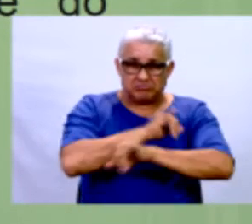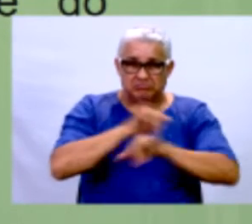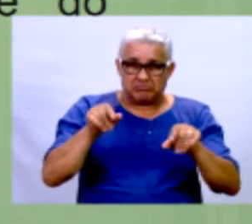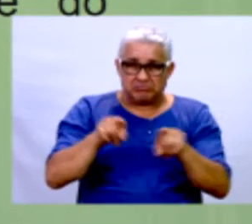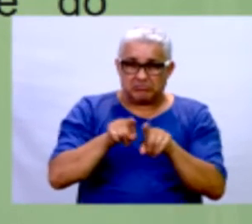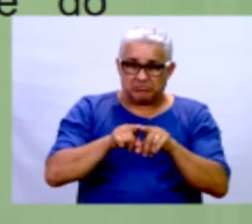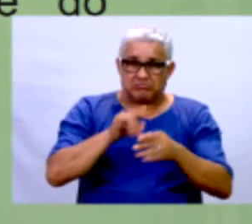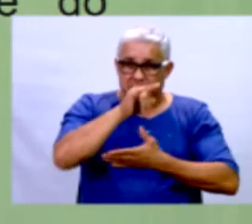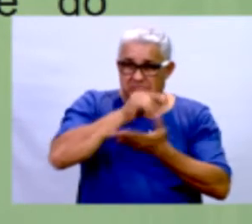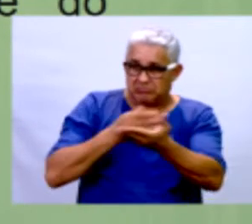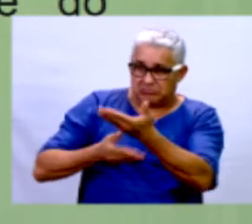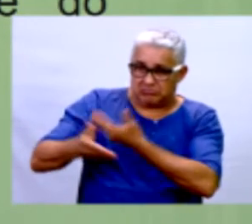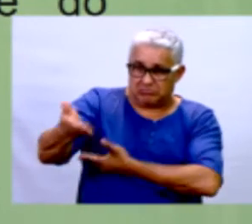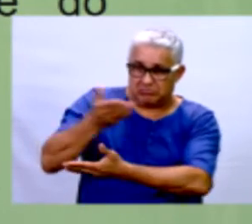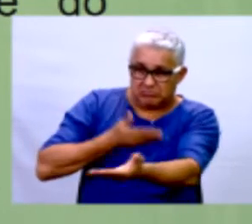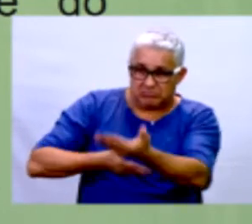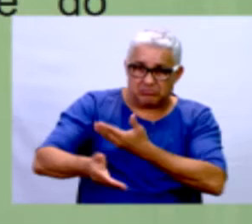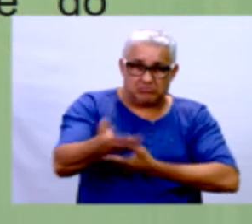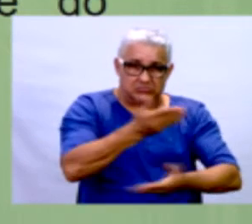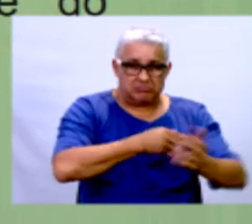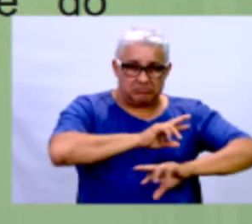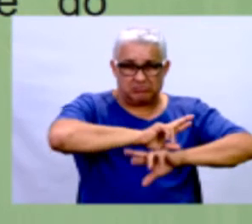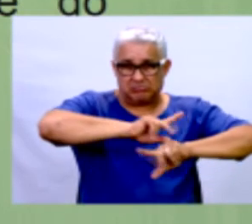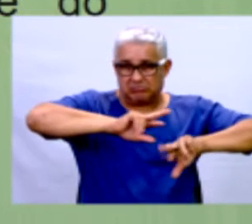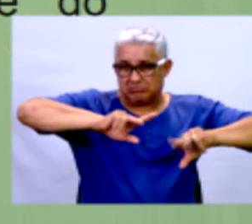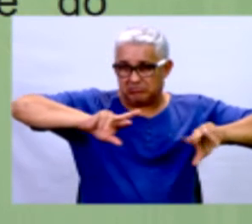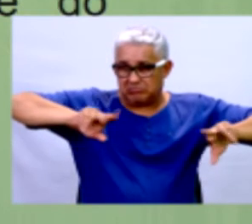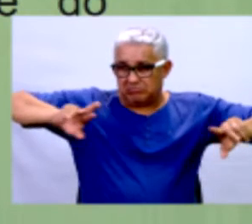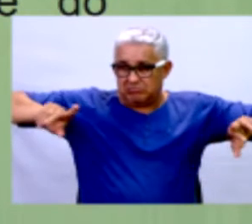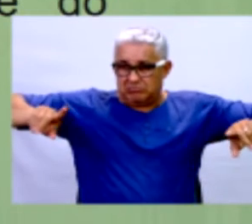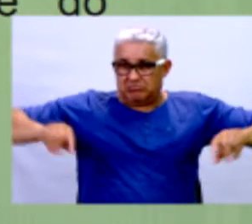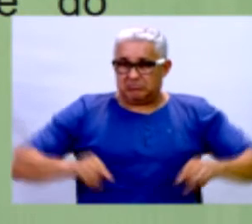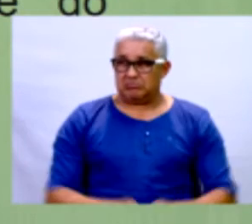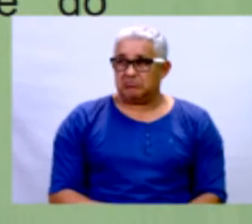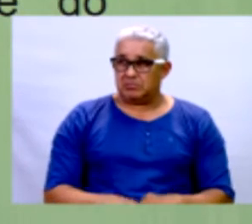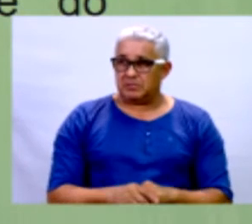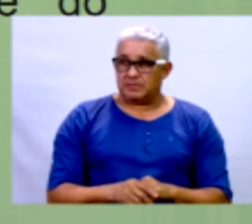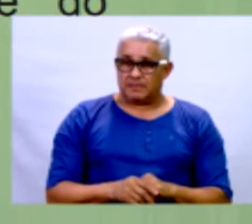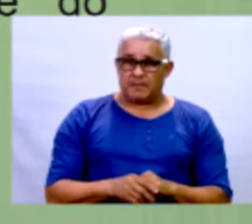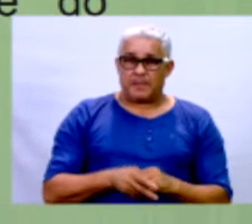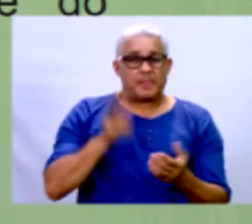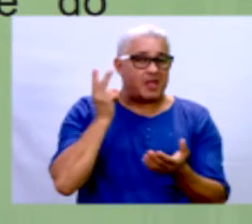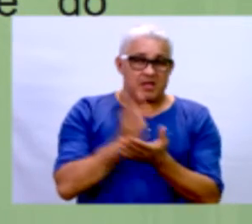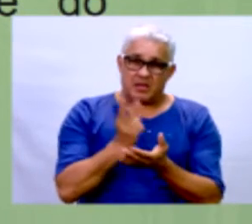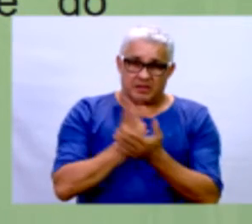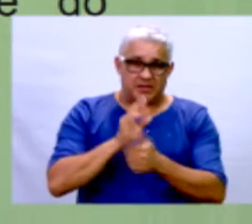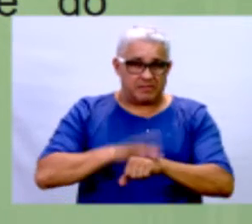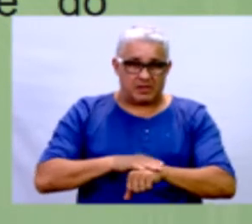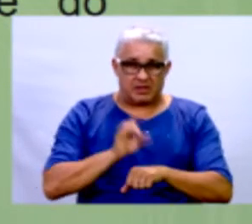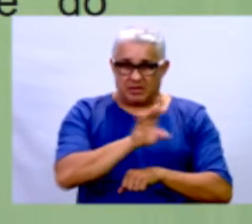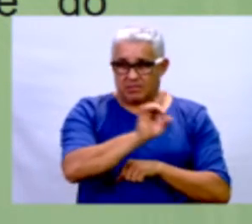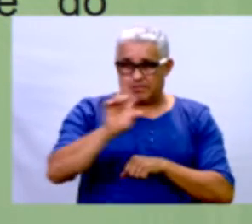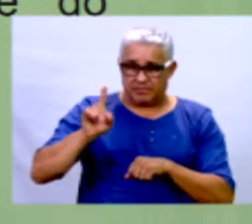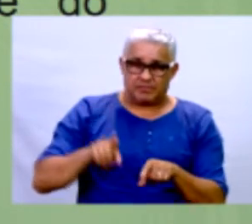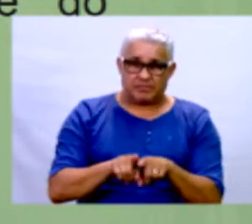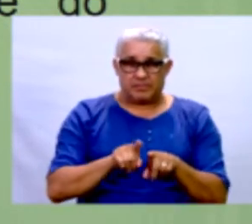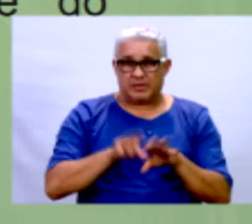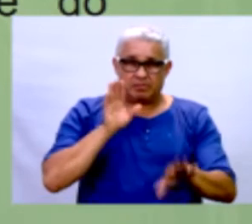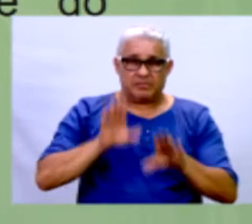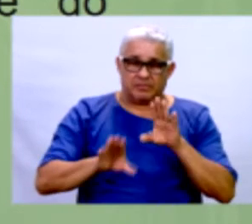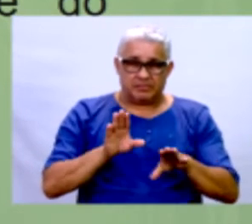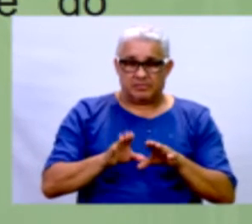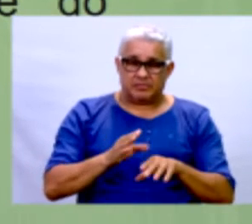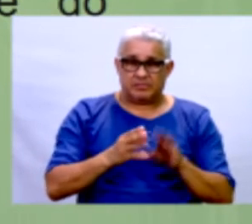de documentos para uma grande variedade de dispositivos leva efetivamente o mesmo tempo em cada dispositivo, independente do